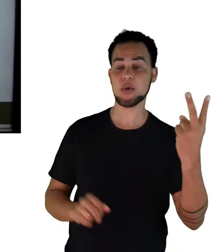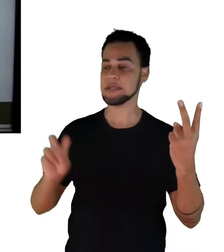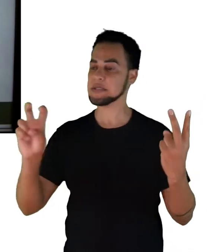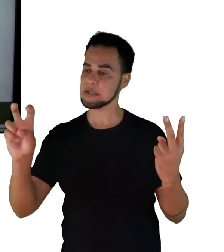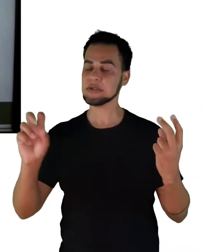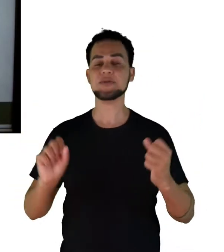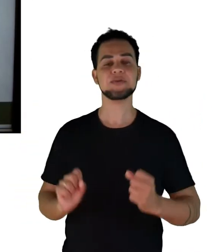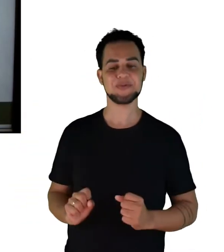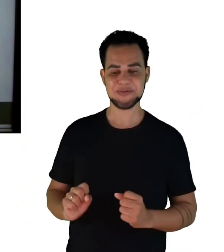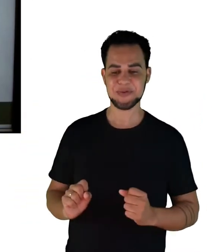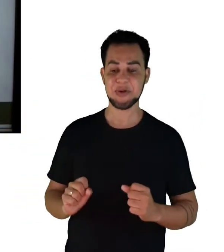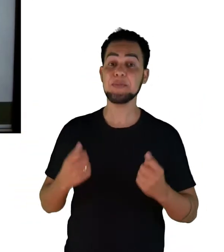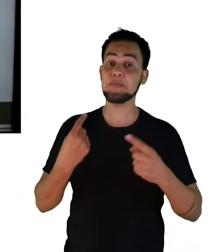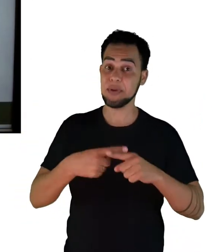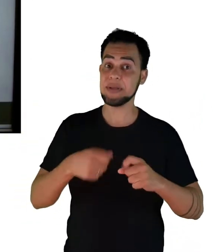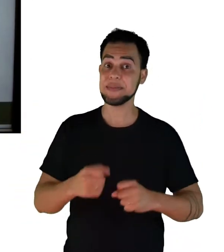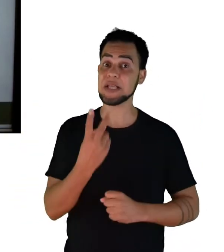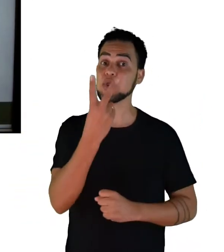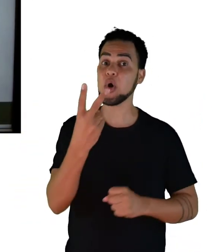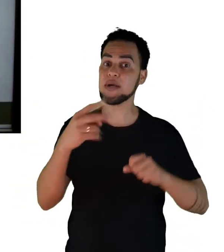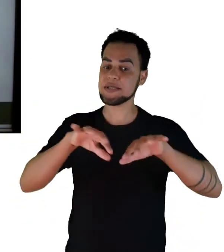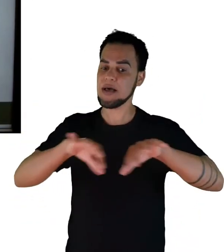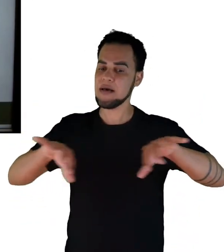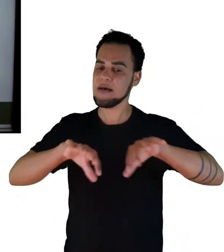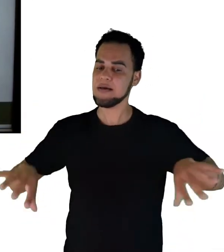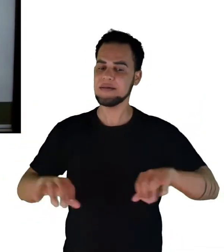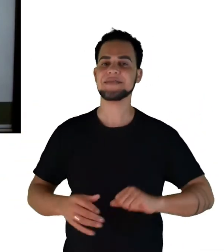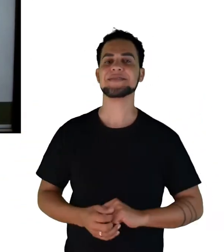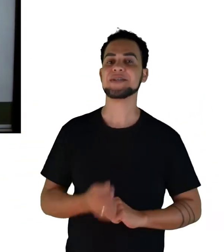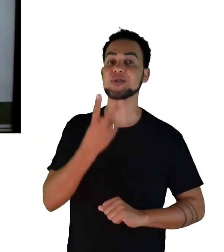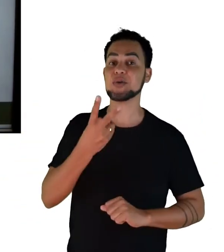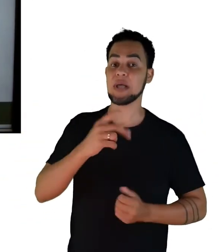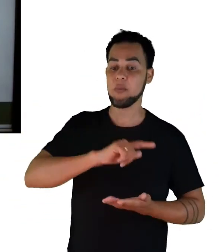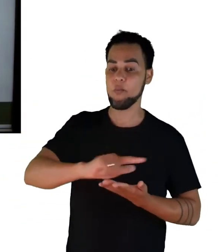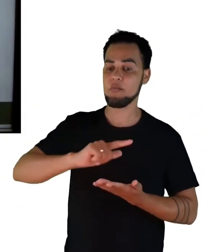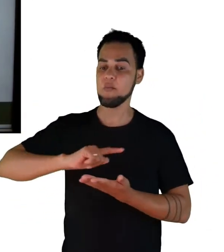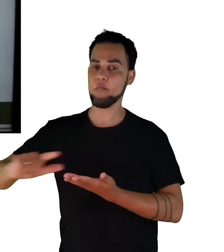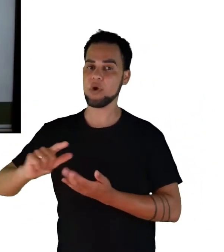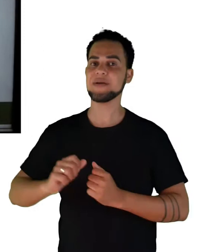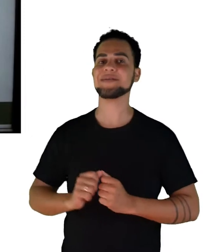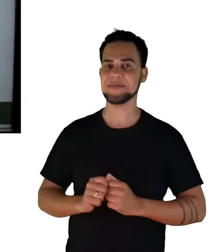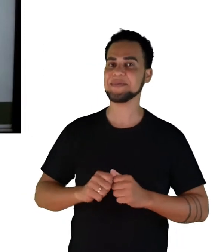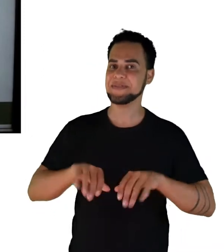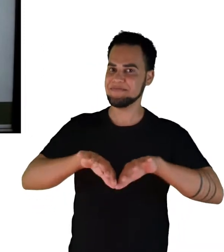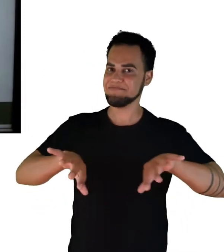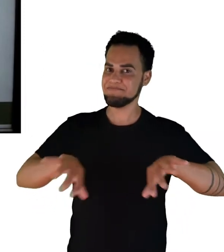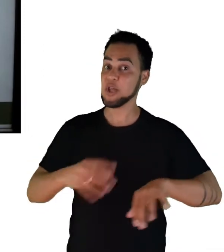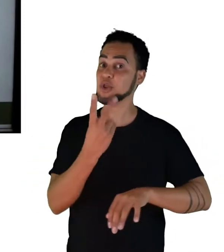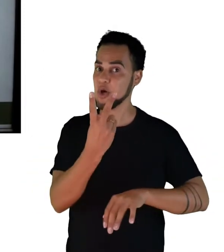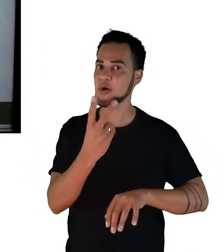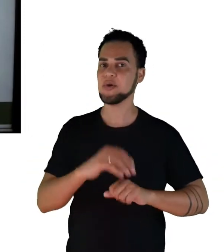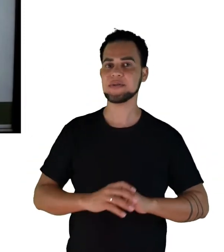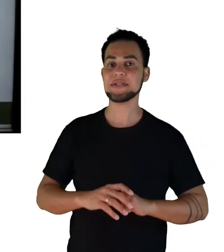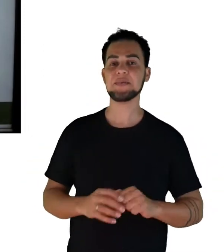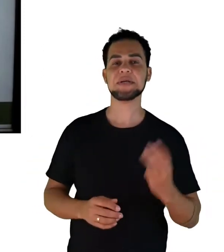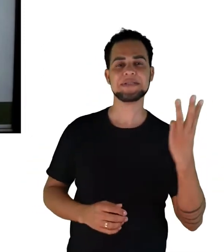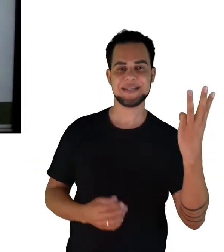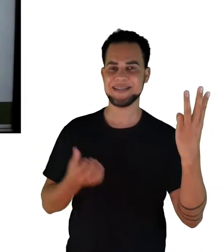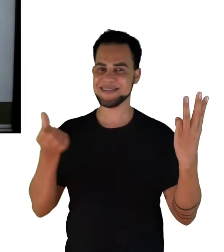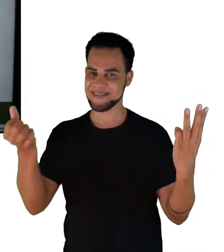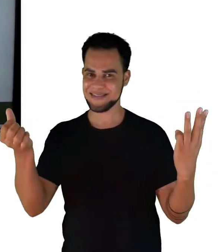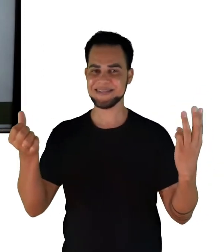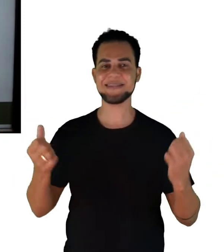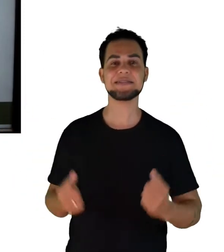5, porque precisam ter exatamente 2 lugares vagos para que 2 pessoas possam se sentar. Depois 3 e